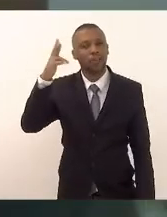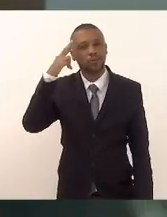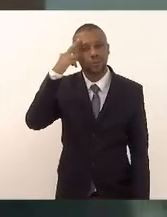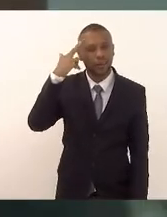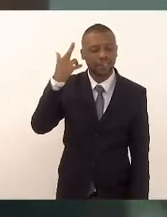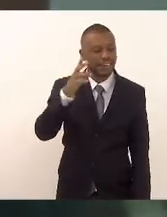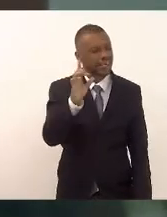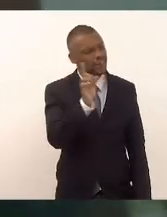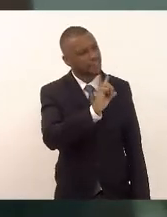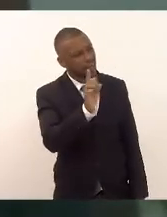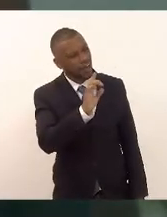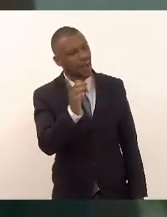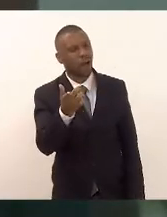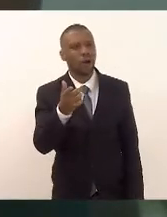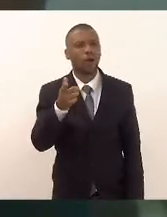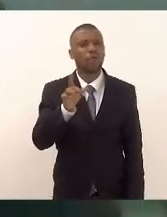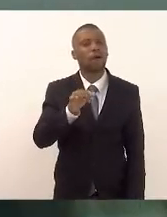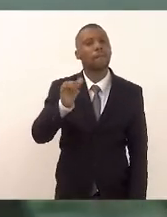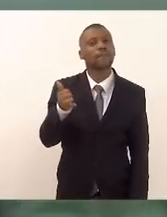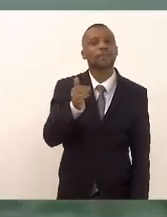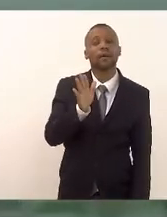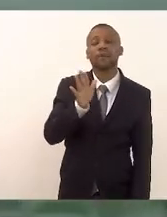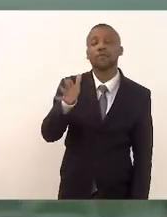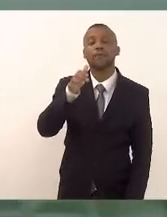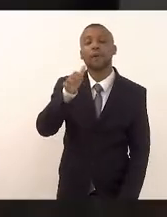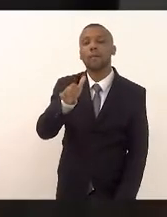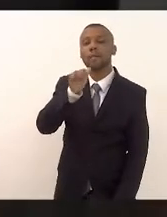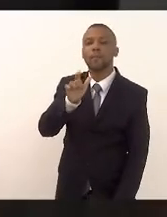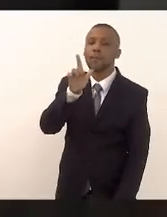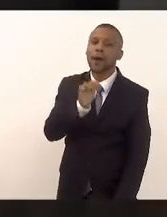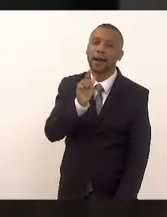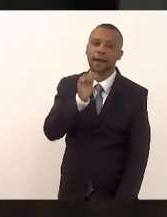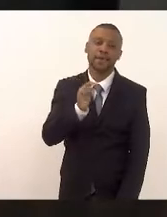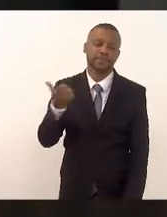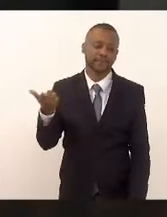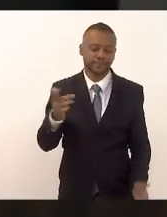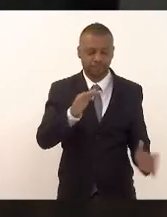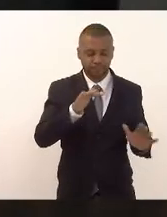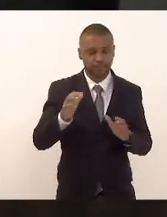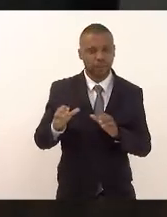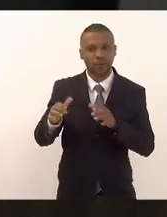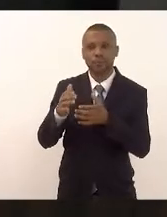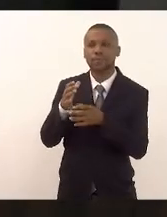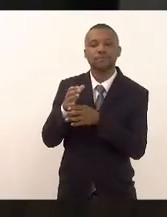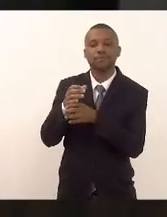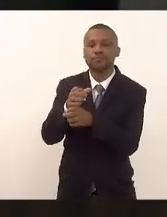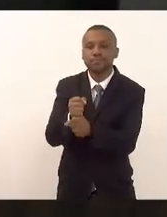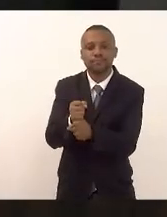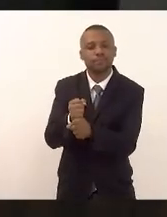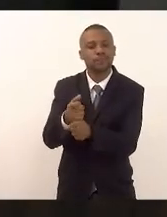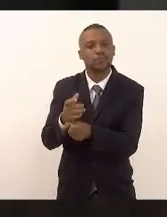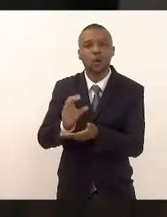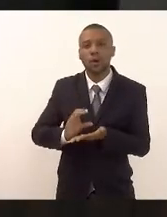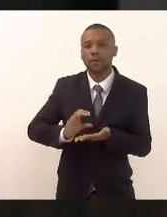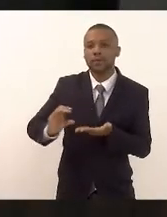Não, meu presidente, fui beber uma água. Pela Comissão de Orçamento, deputado Eliomar Coelho.